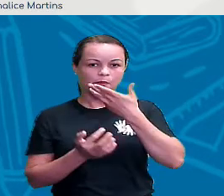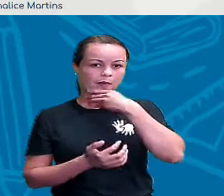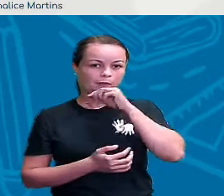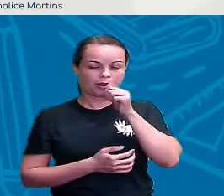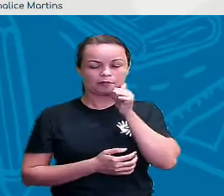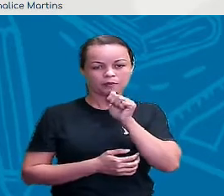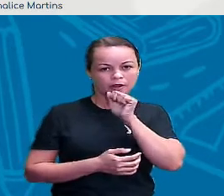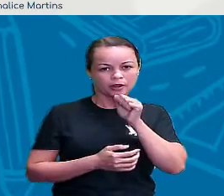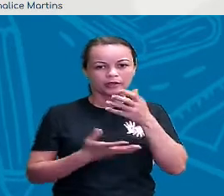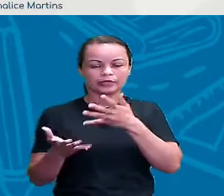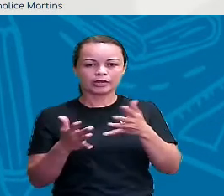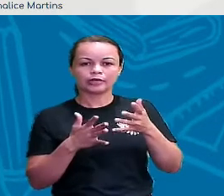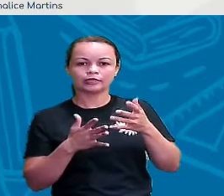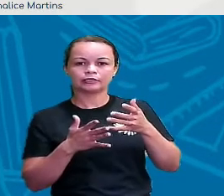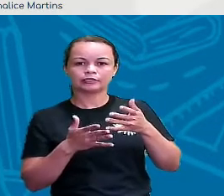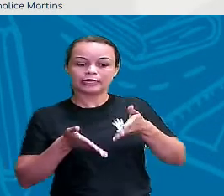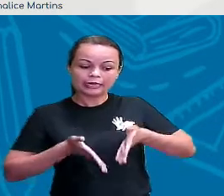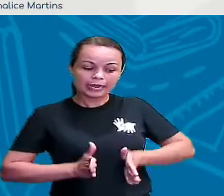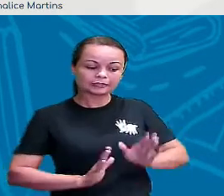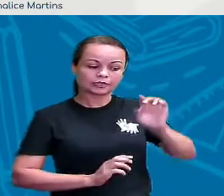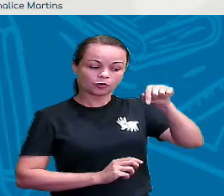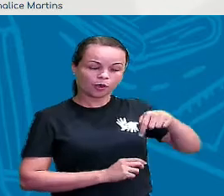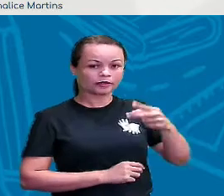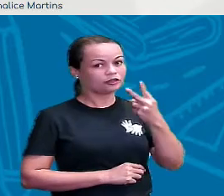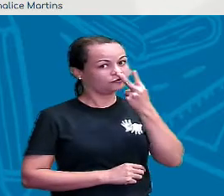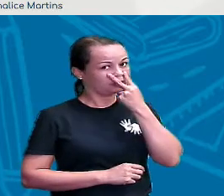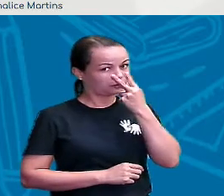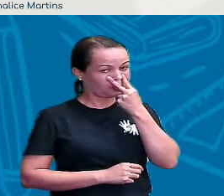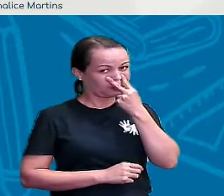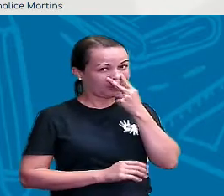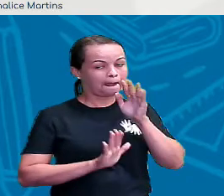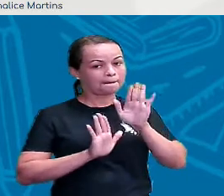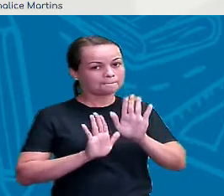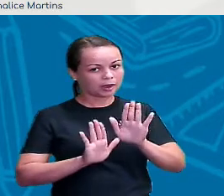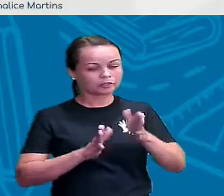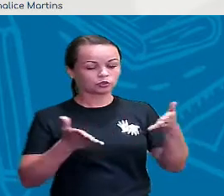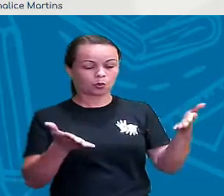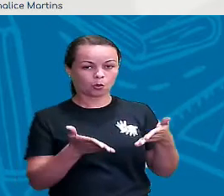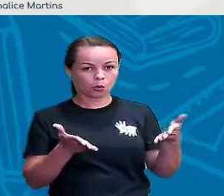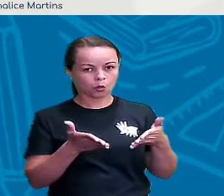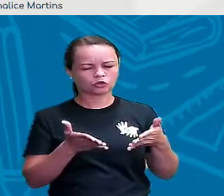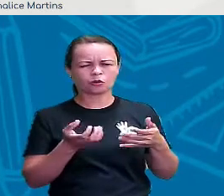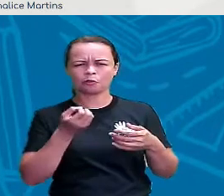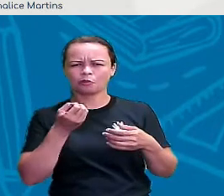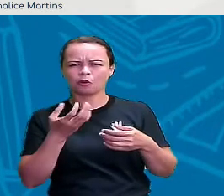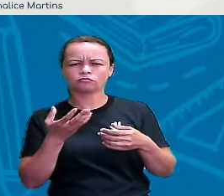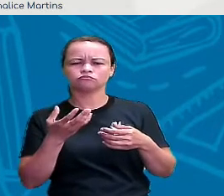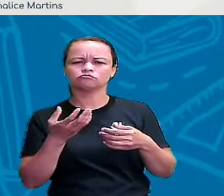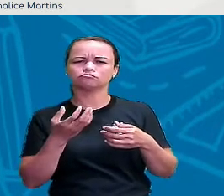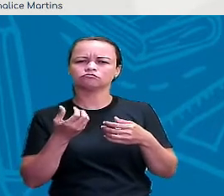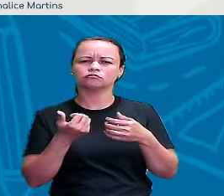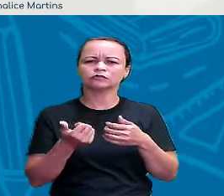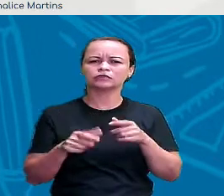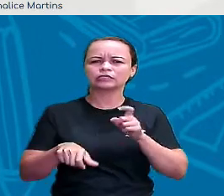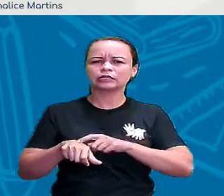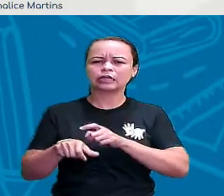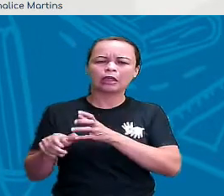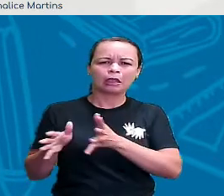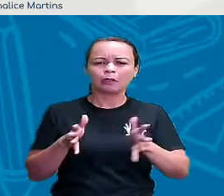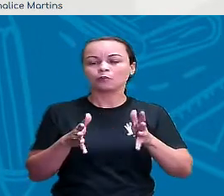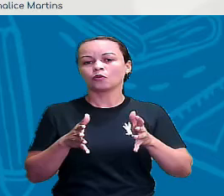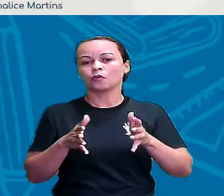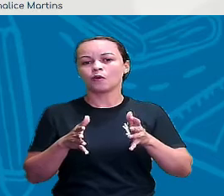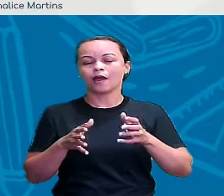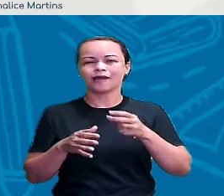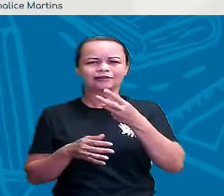natal deles é Vitória de Santo Antão. Mas hoje eles moram, né, há um bom tempo, há 30 anos, eles moram